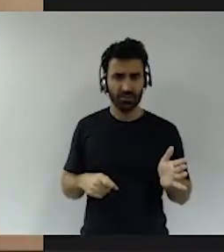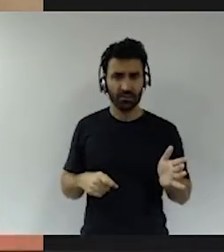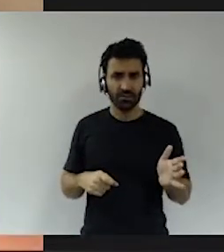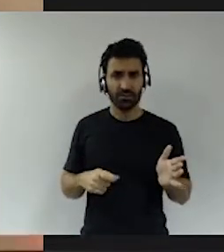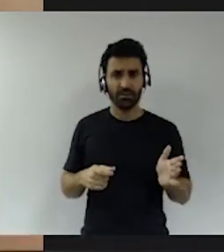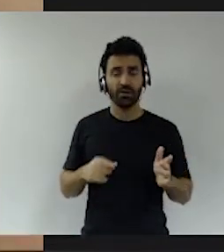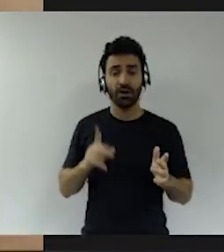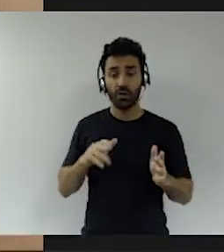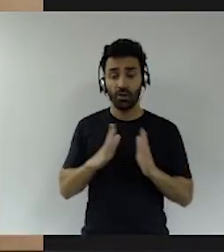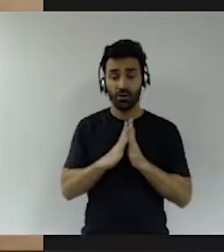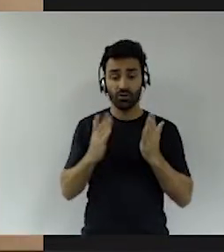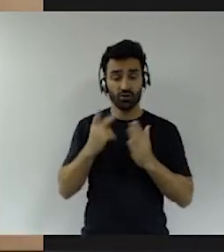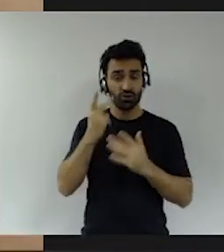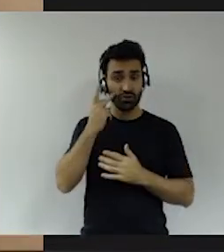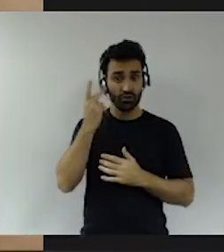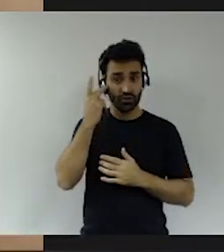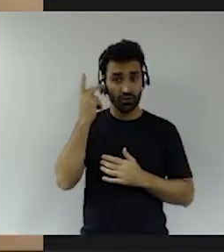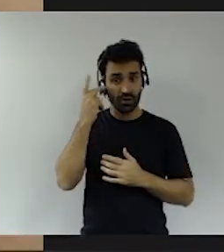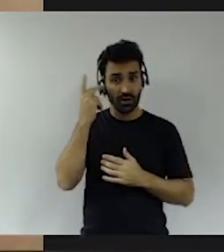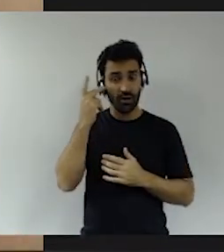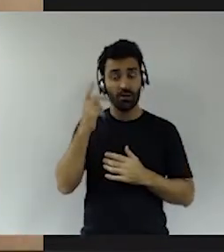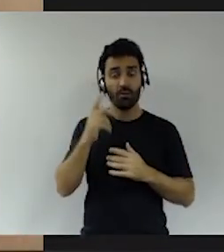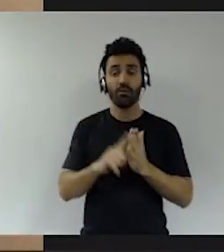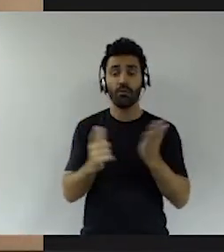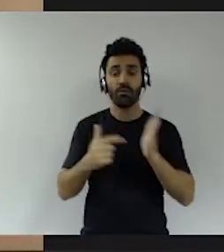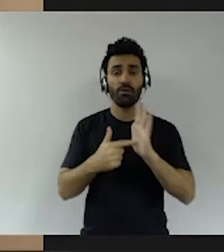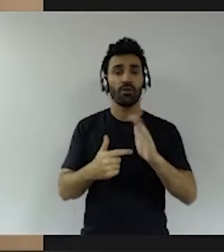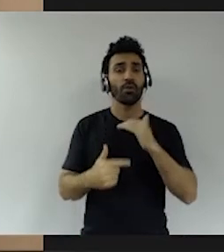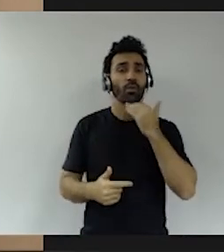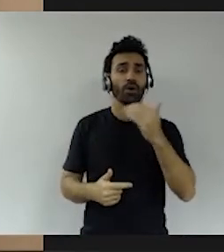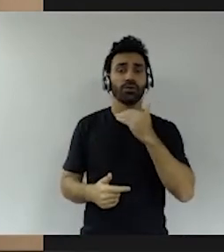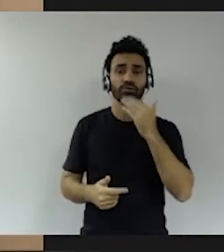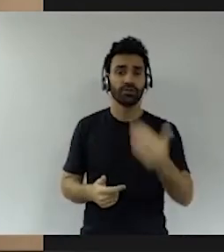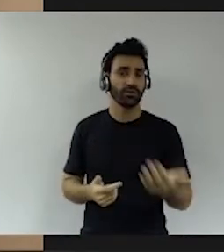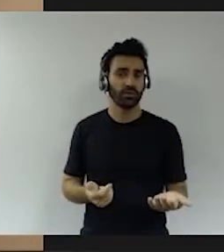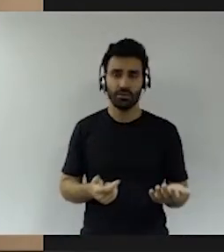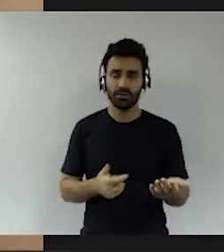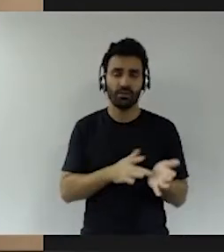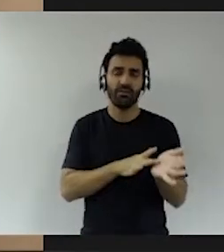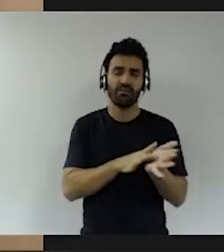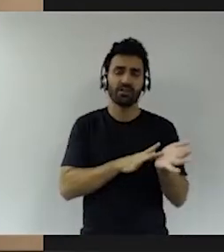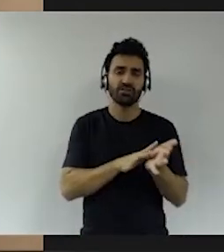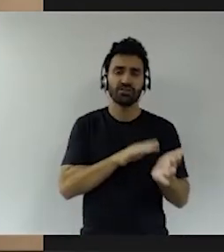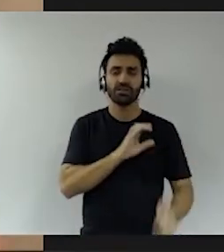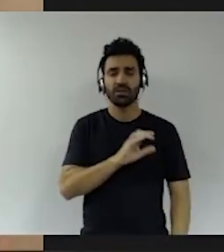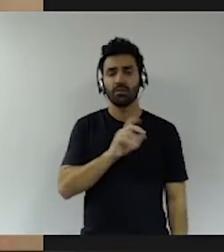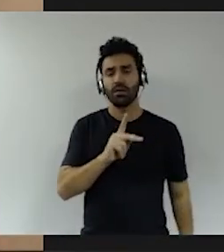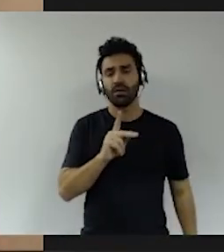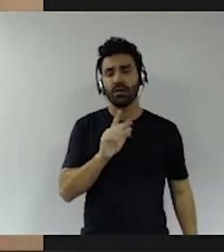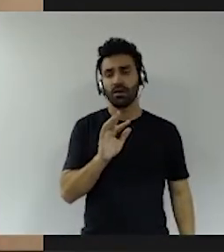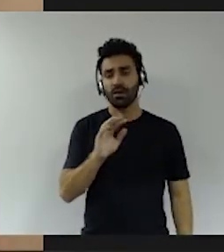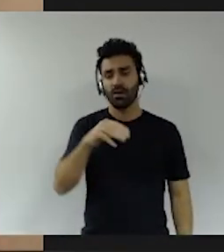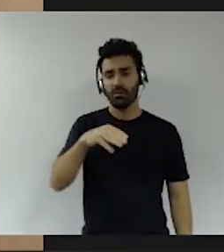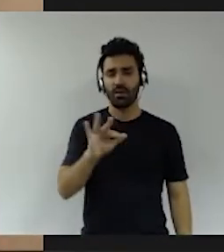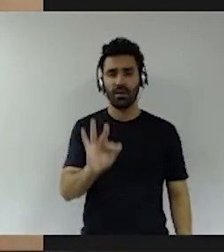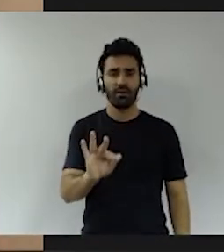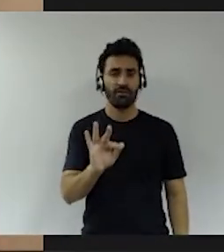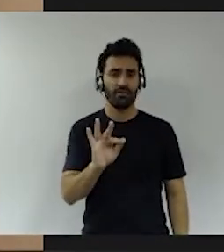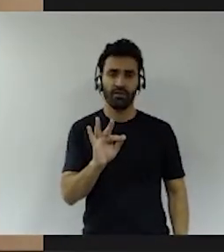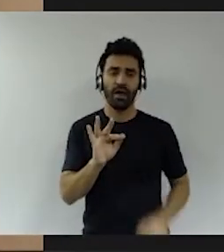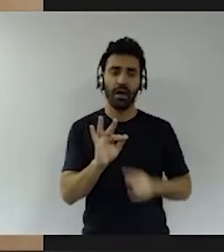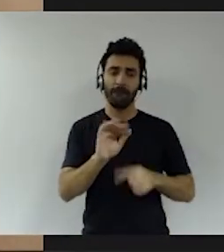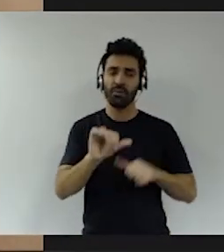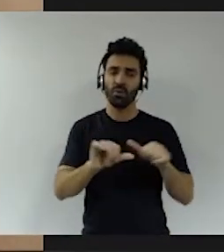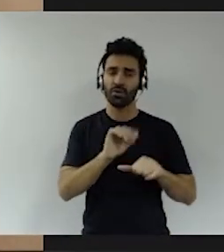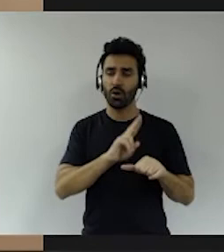na Folha, saiu no tiroteio da Folha no painel. Não adianta passar batom na CPMF, porque nós continuaremos entendendo que